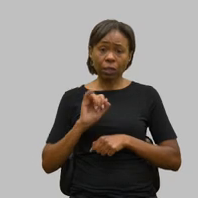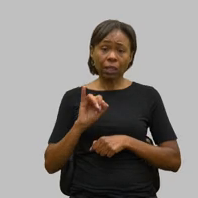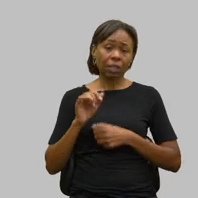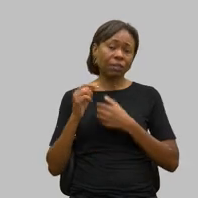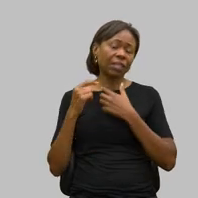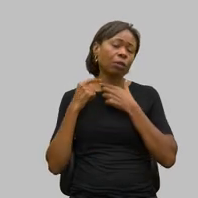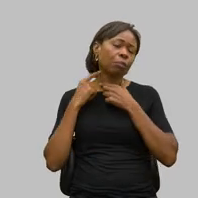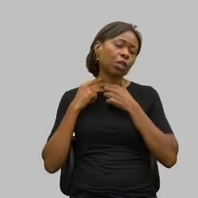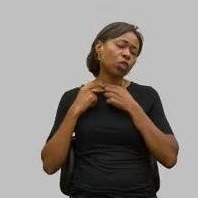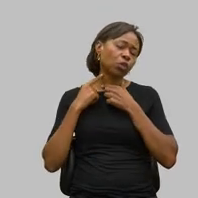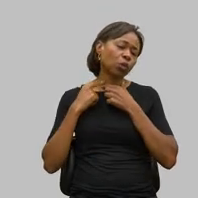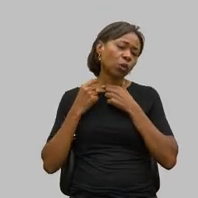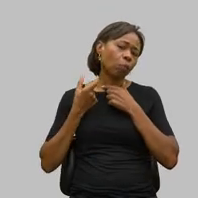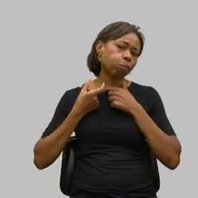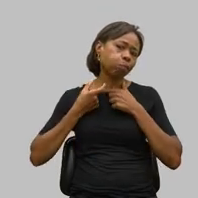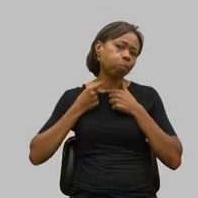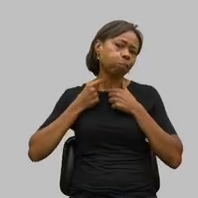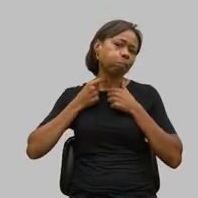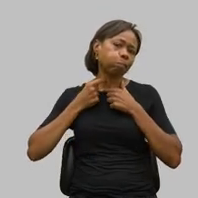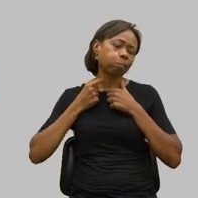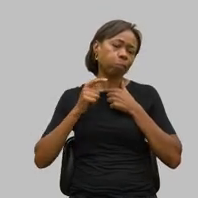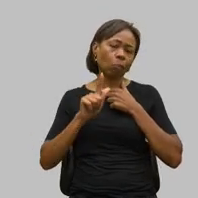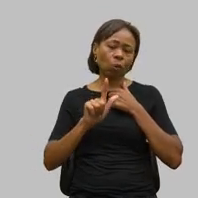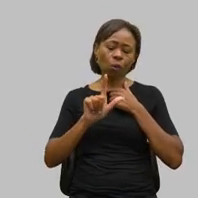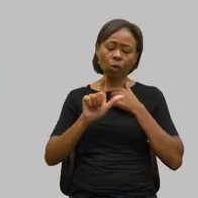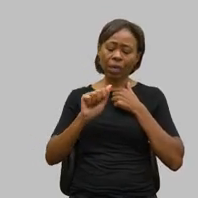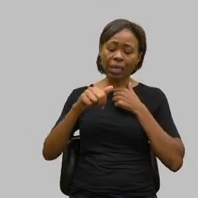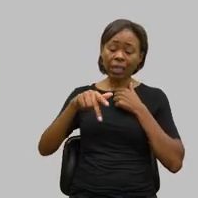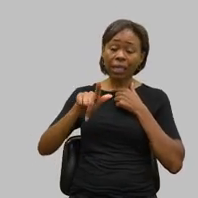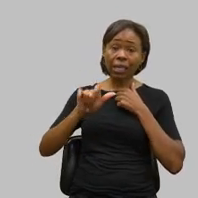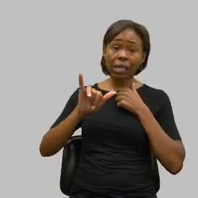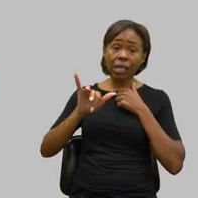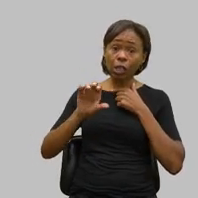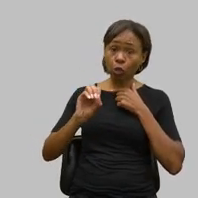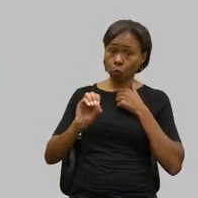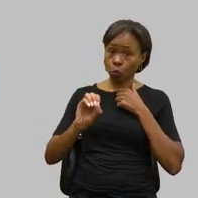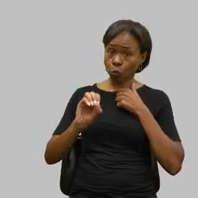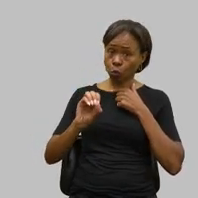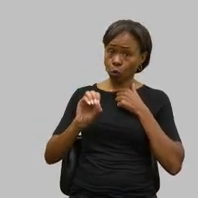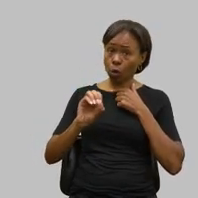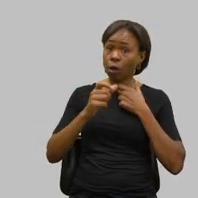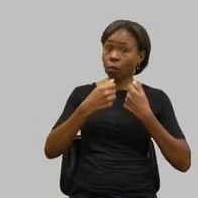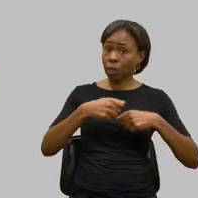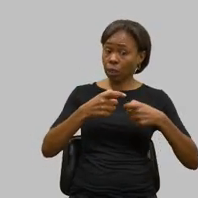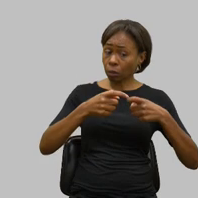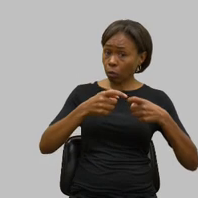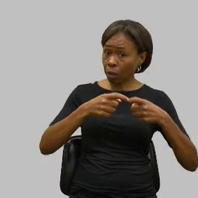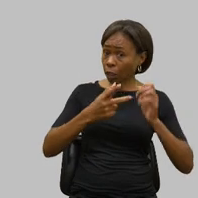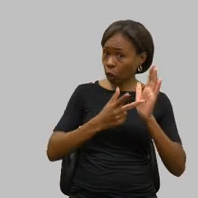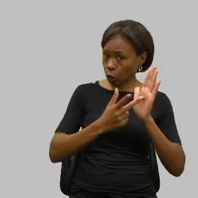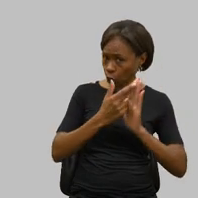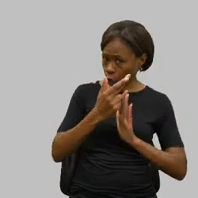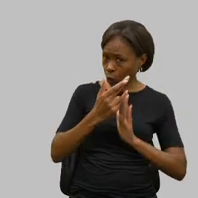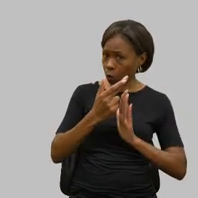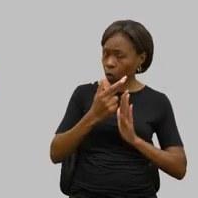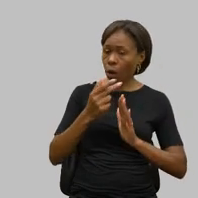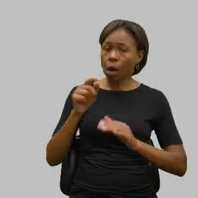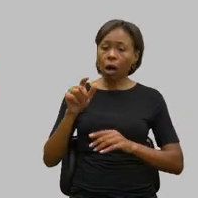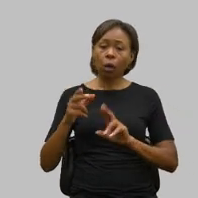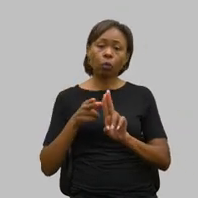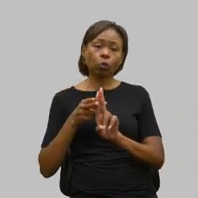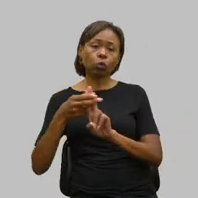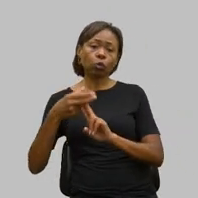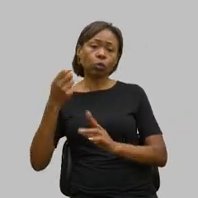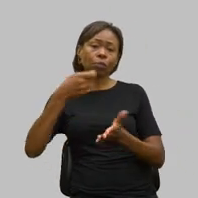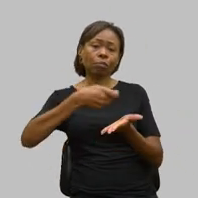paciente. Precisa de um cirurgião de cabeça e pescoço para tirar aquele gânglio. o SUS paga R$ 46,00